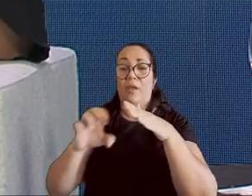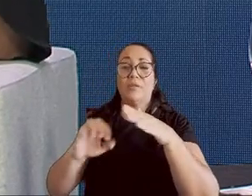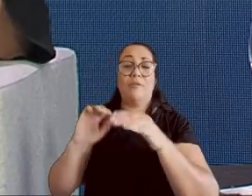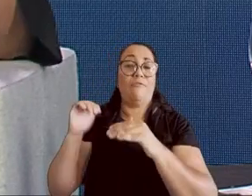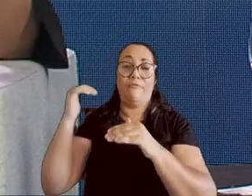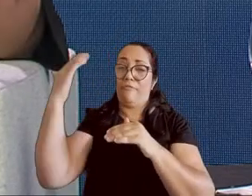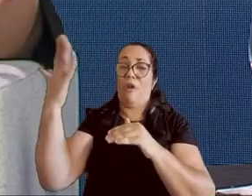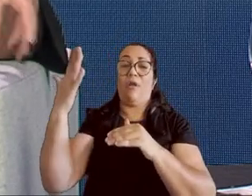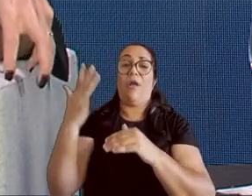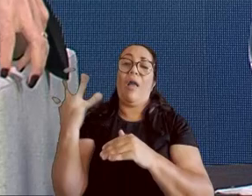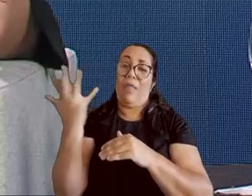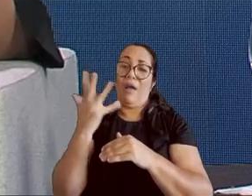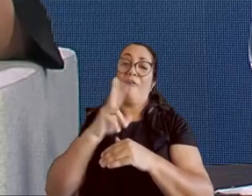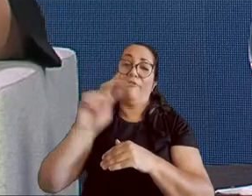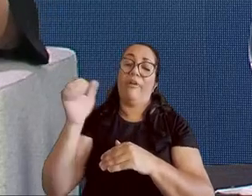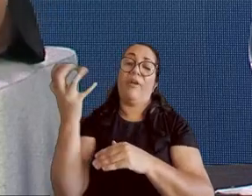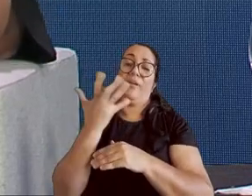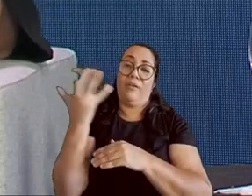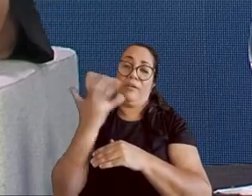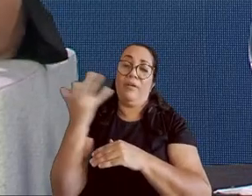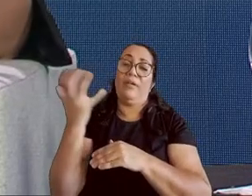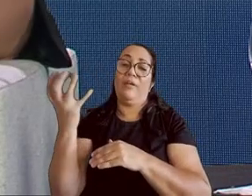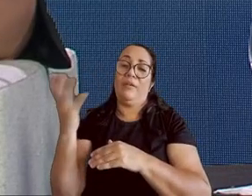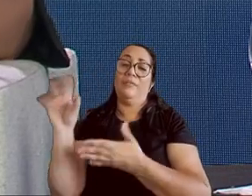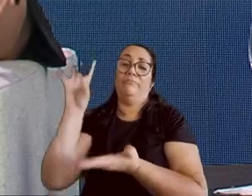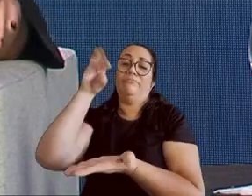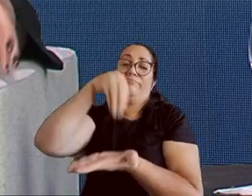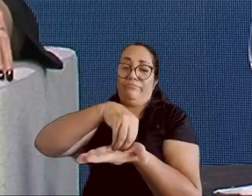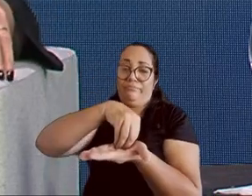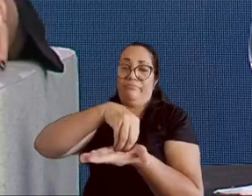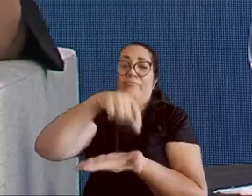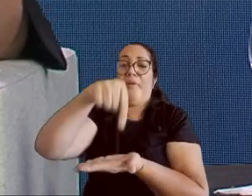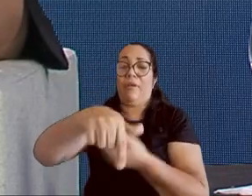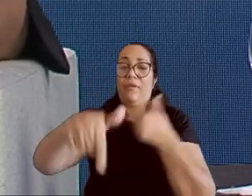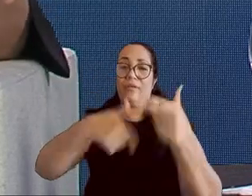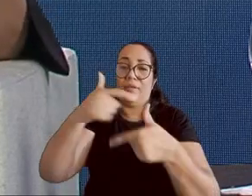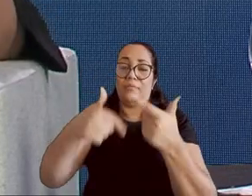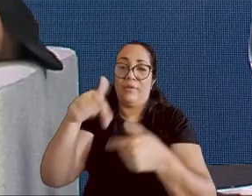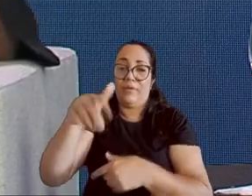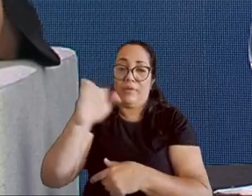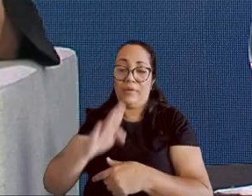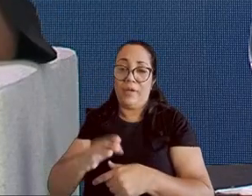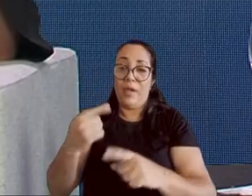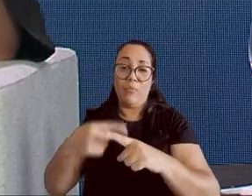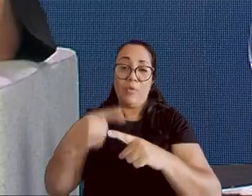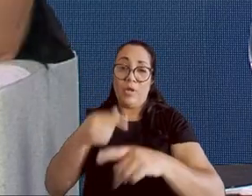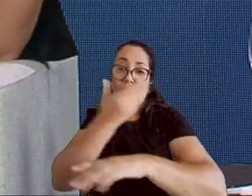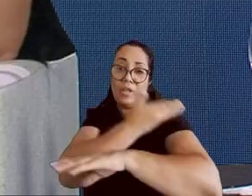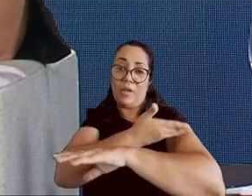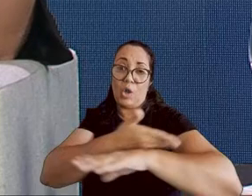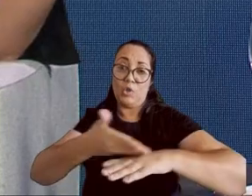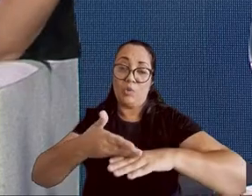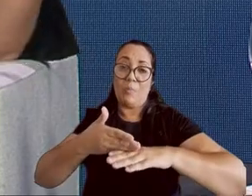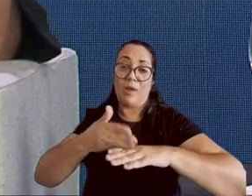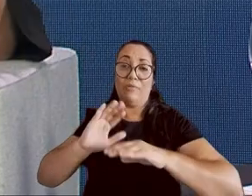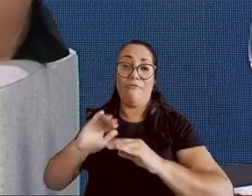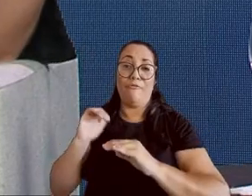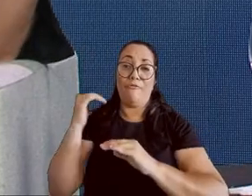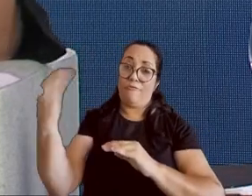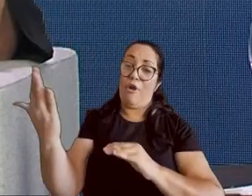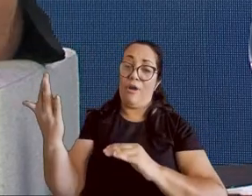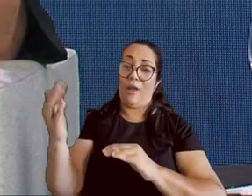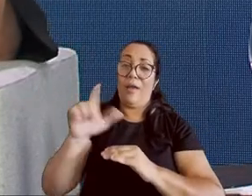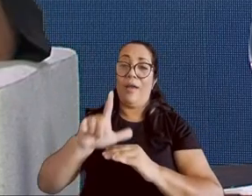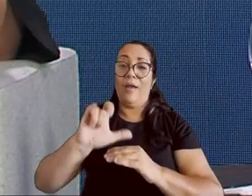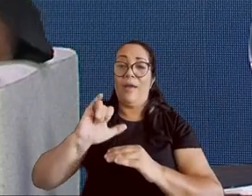ainda é um lixo muito grande porque eles são acostumados com muito liquidez lá fora e esses prédio padrão das nossas